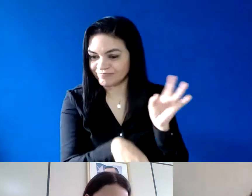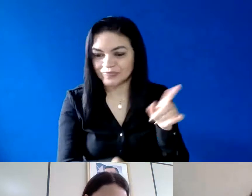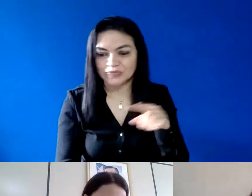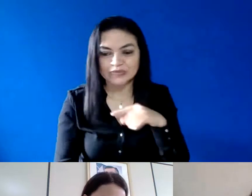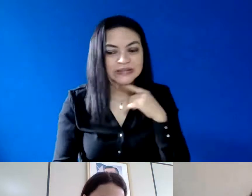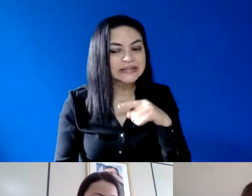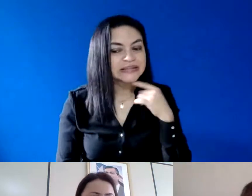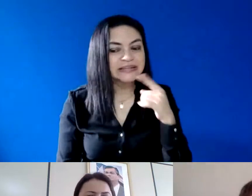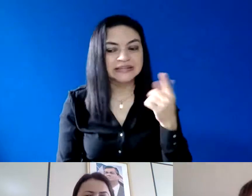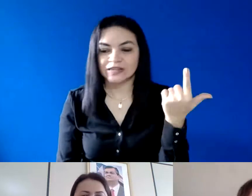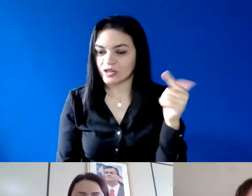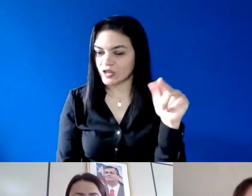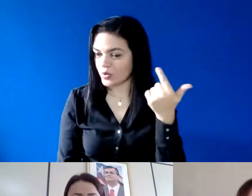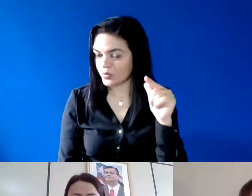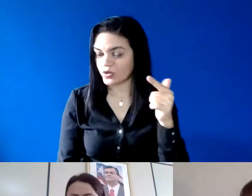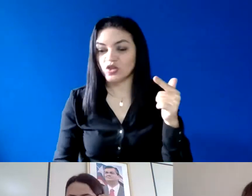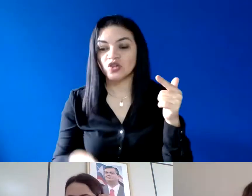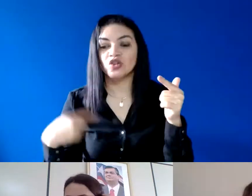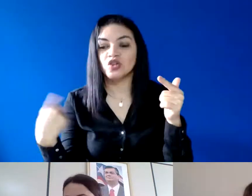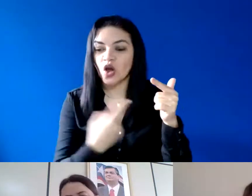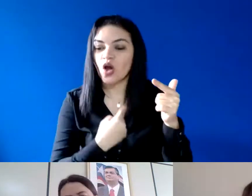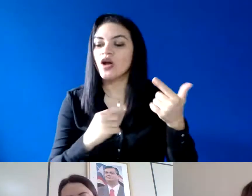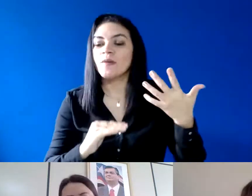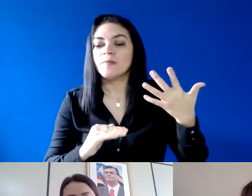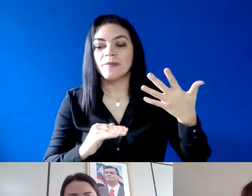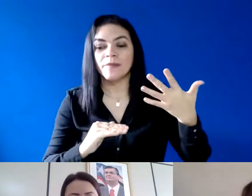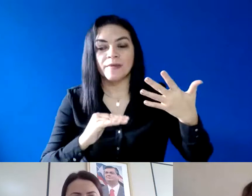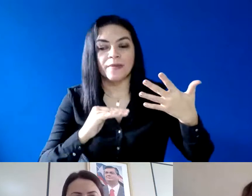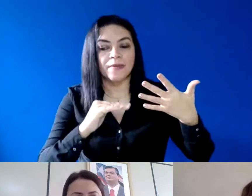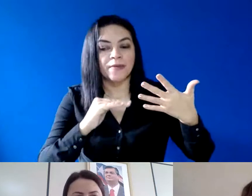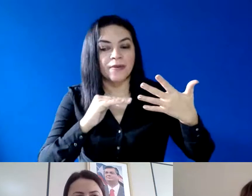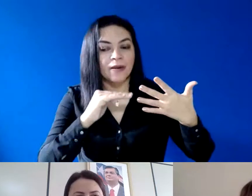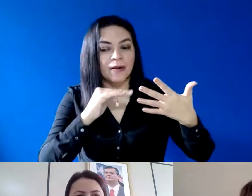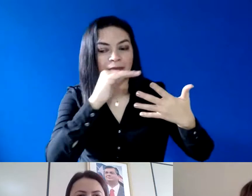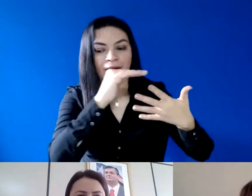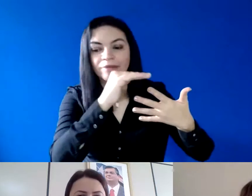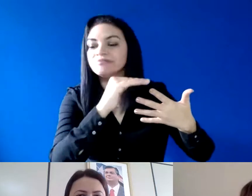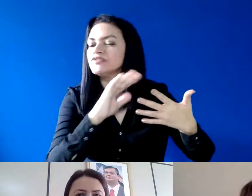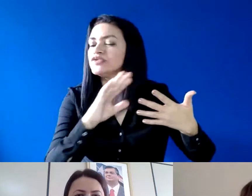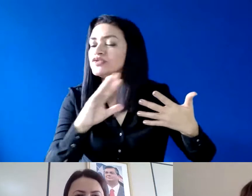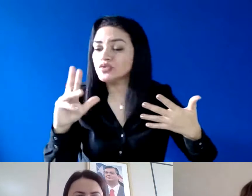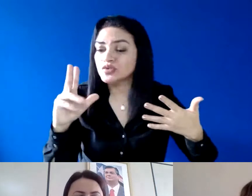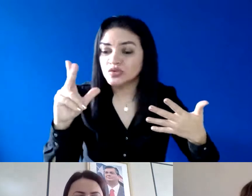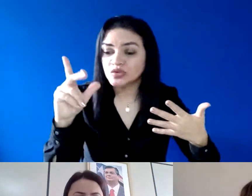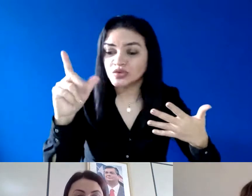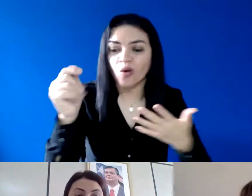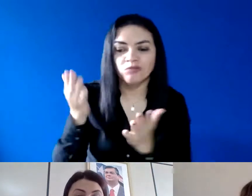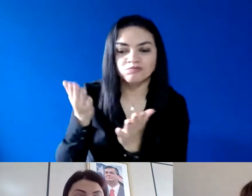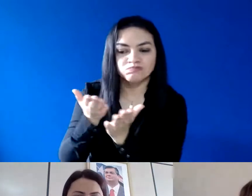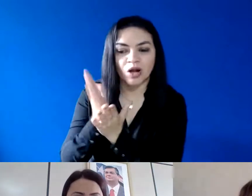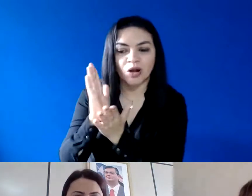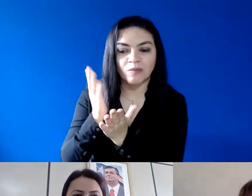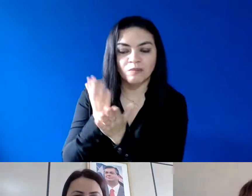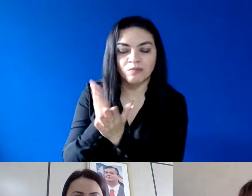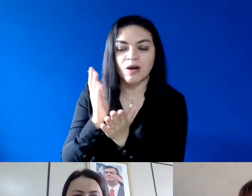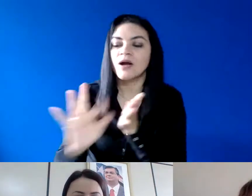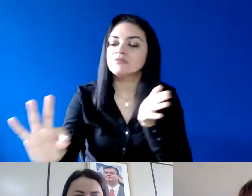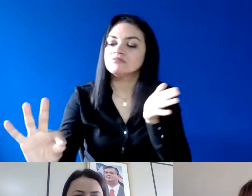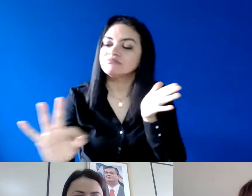nenhum classificado na lista de espera, então todos os classificados estão matriculados,